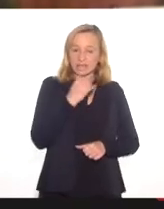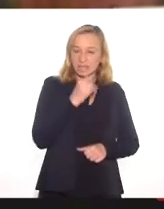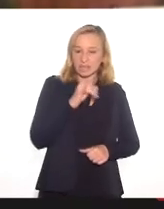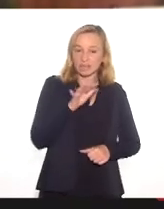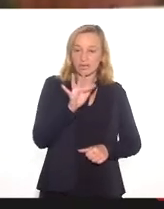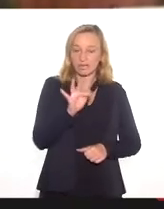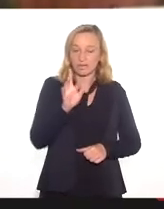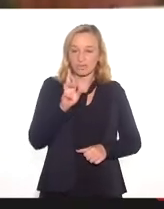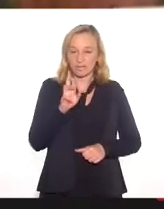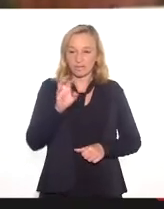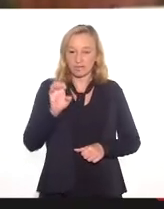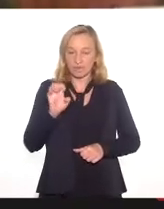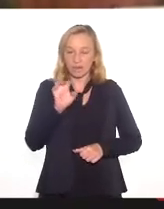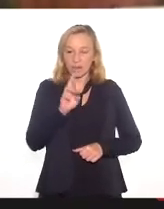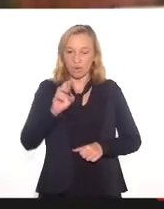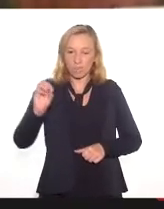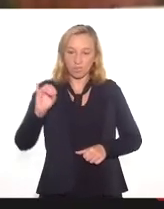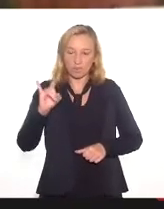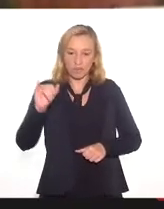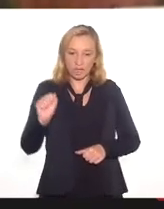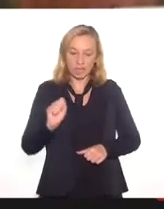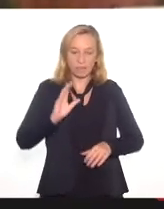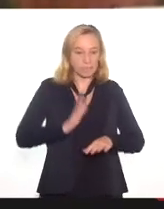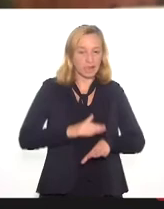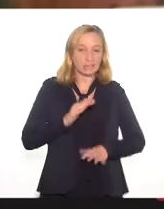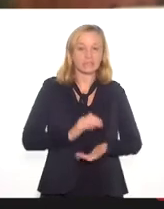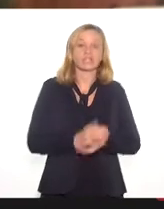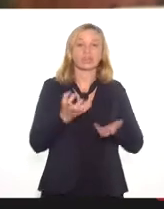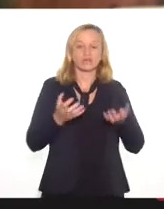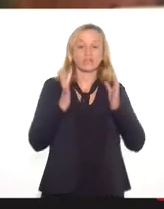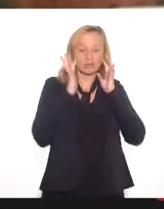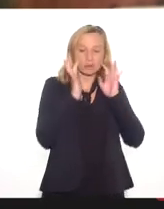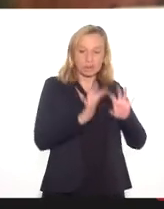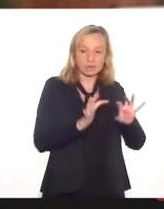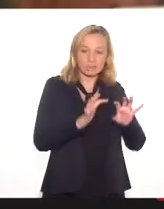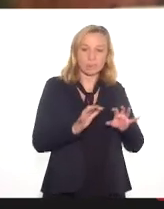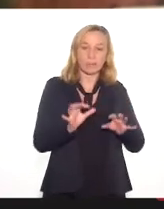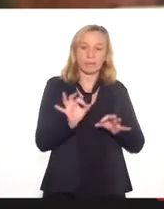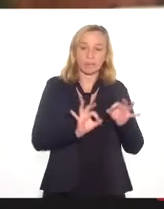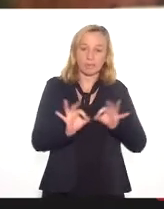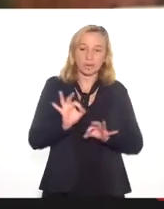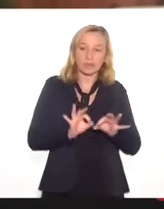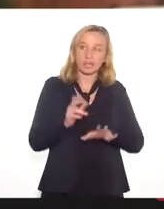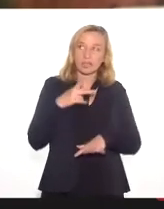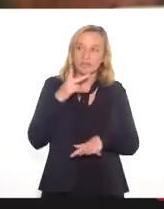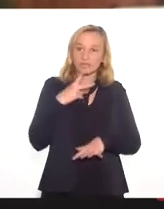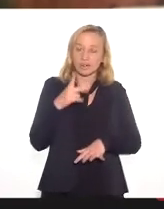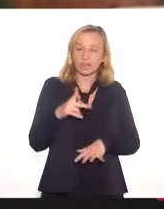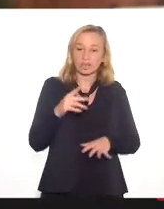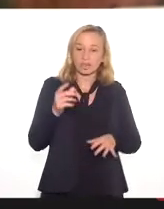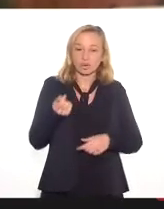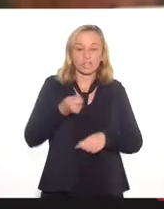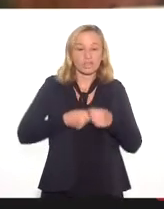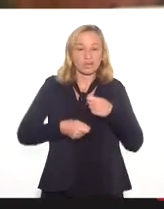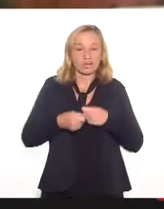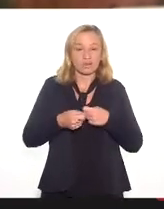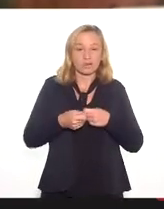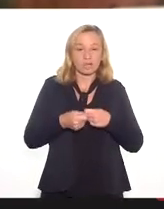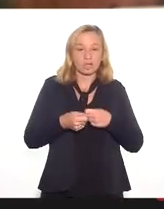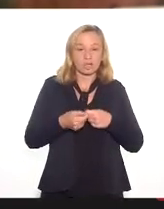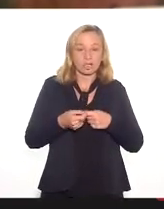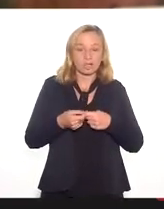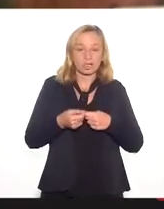mais, eu queria chamar atenção para o plano que eles chamam de investimento em